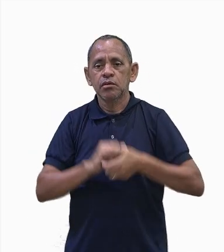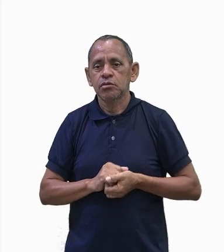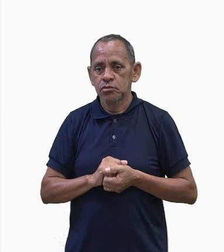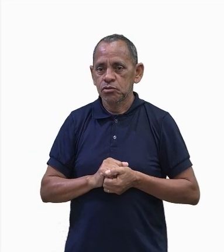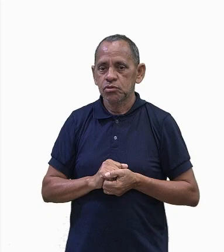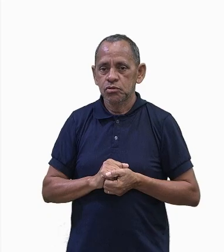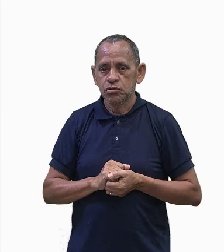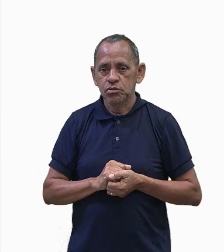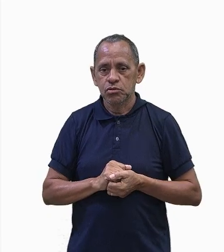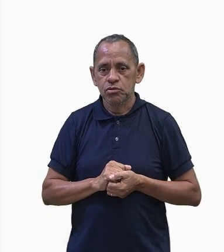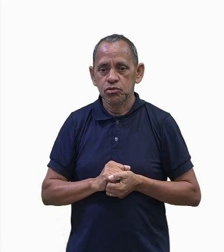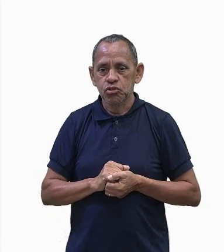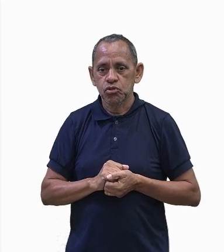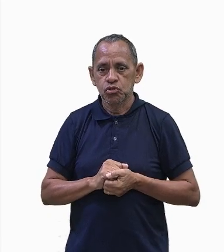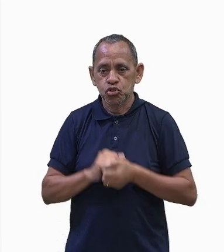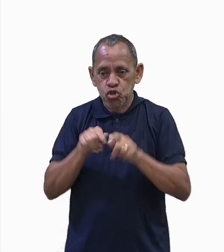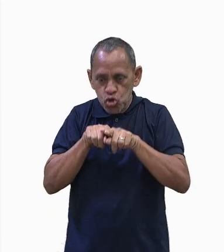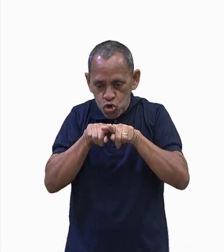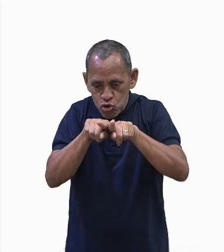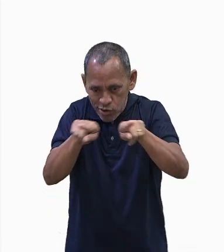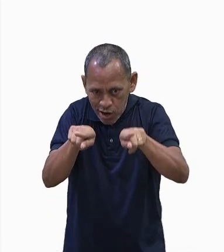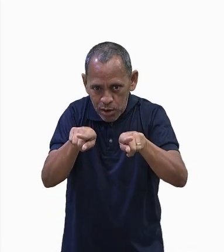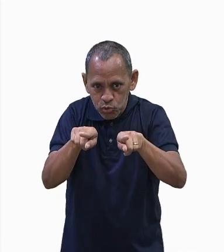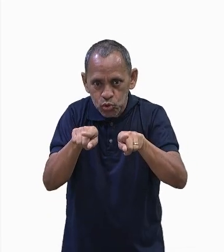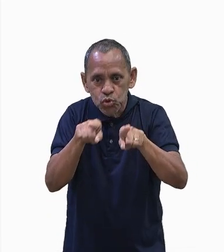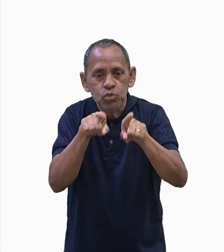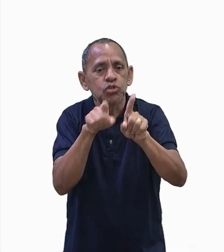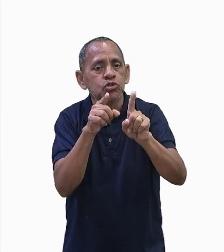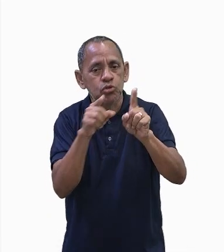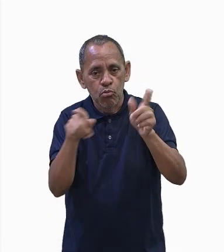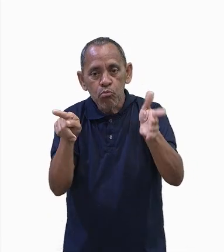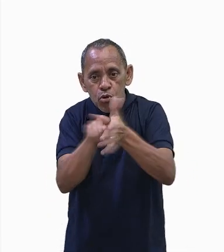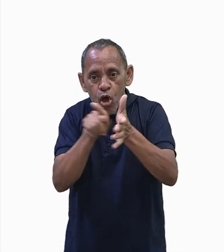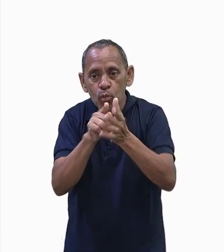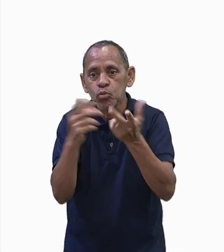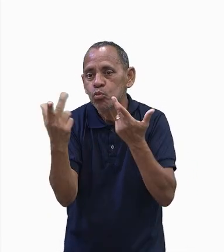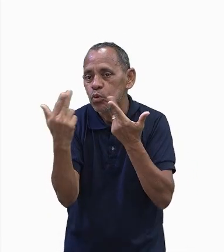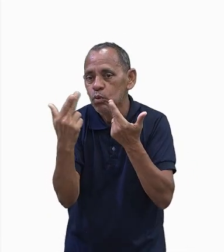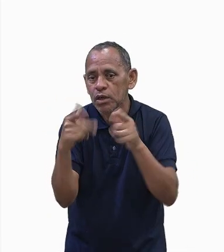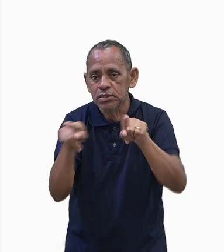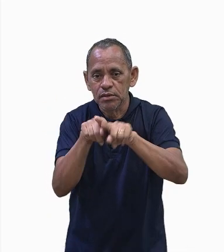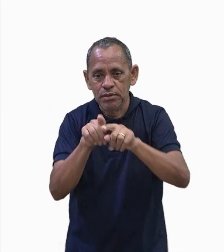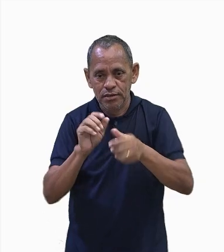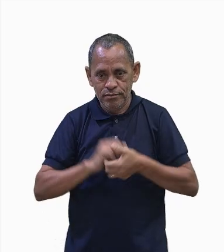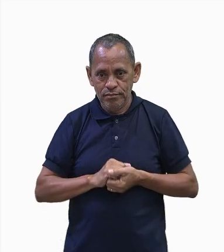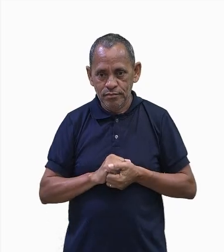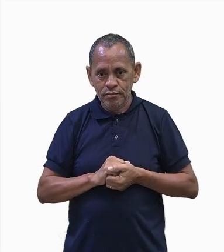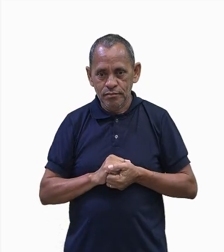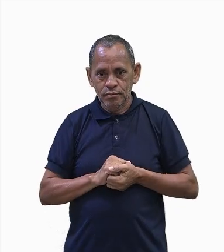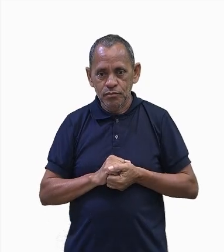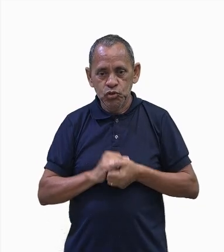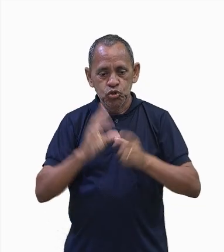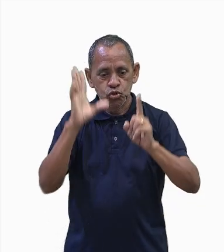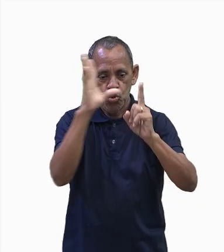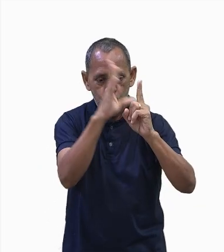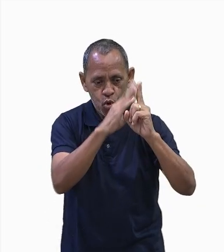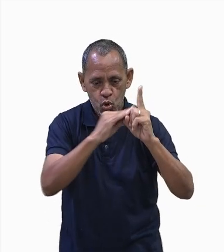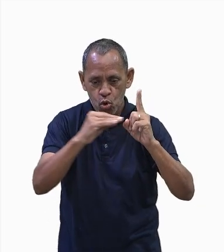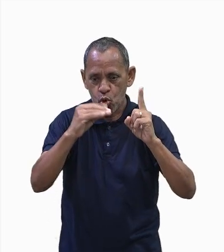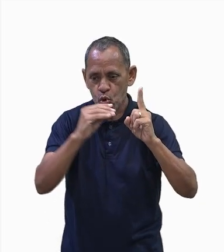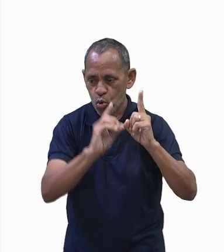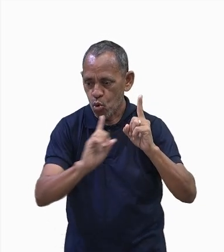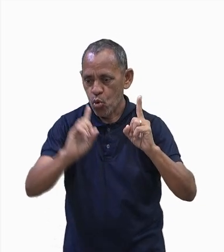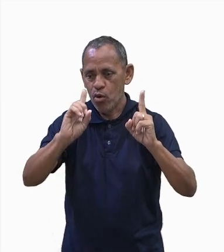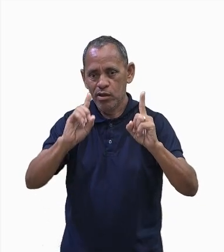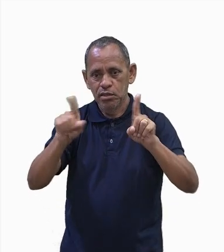aqueles gêmeos idênticos, eles são um clone natural. Por outro lado, nós temos